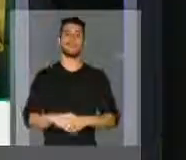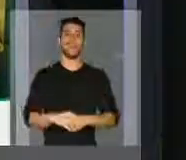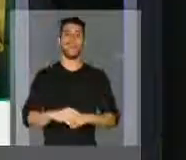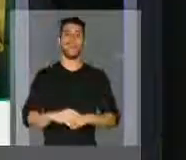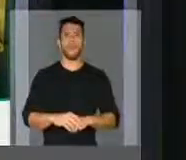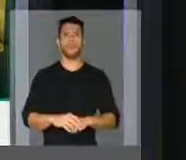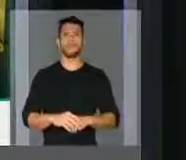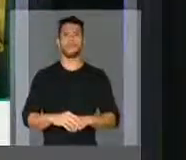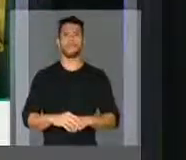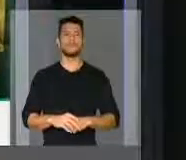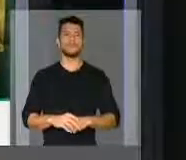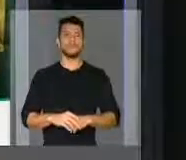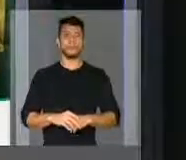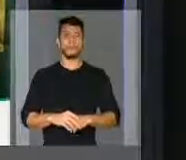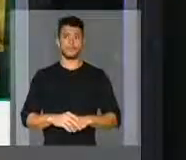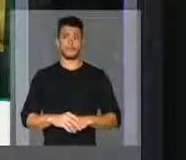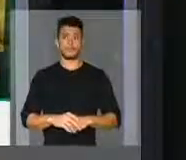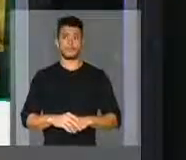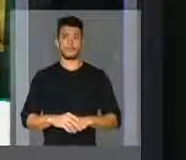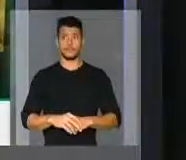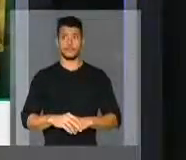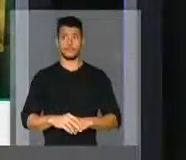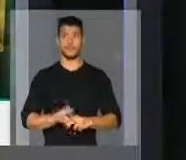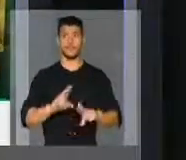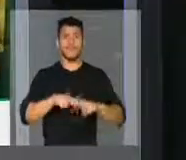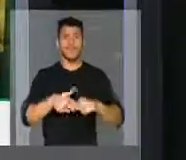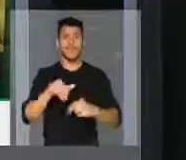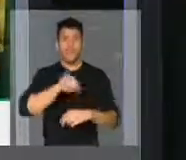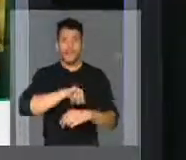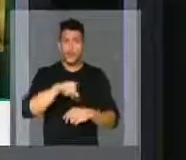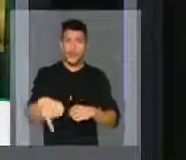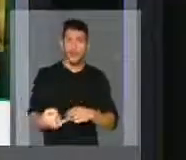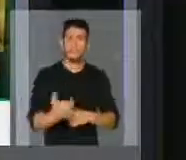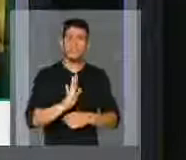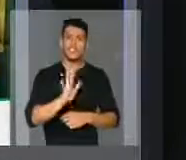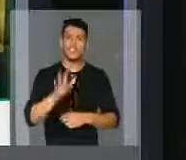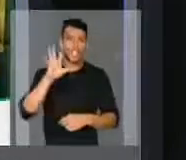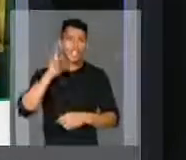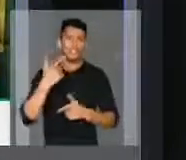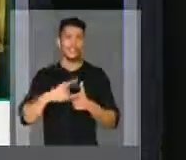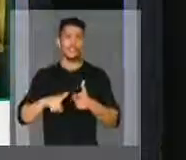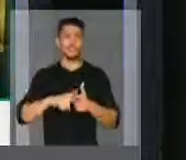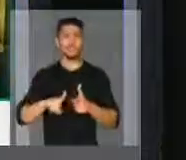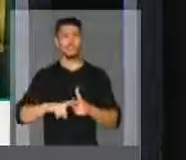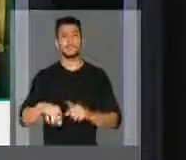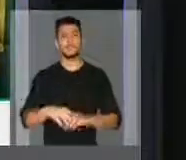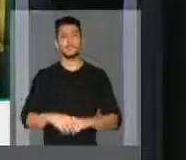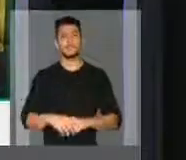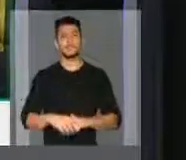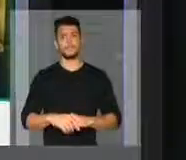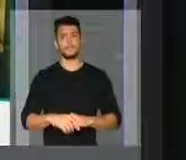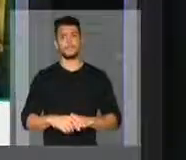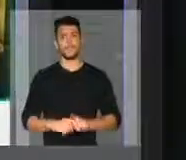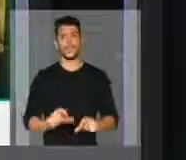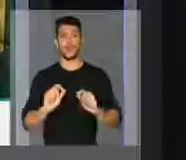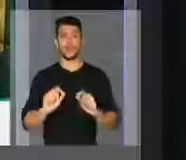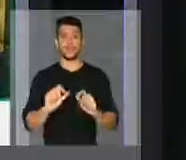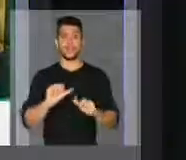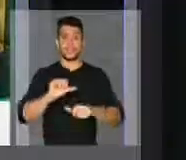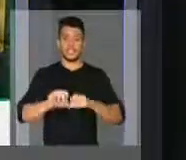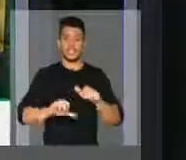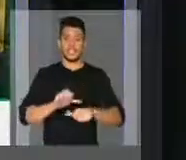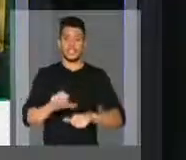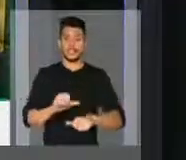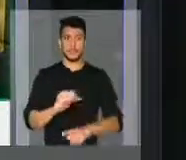não pega do limão e faz uma limonada? Sabe como? Transformando essas audiências